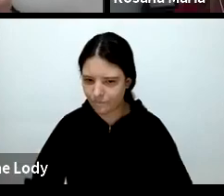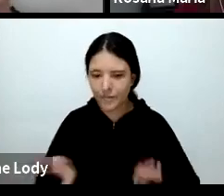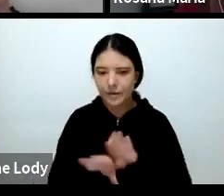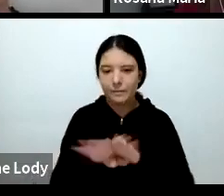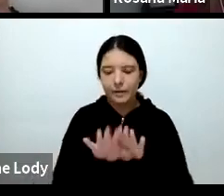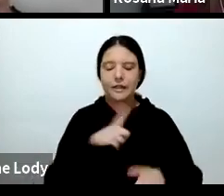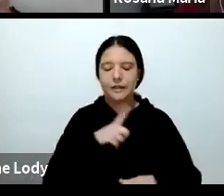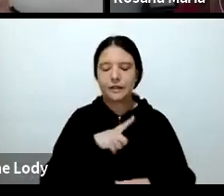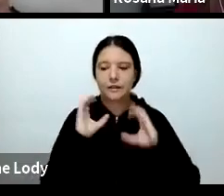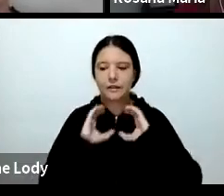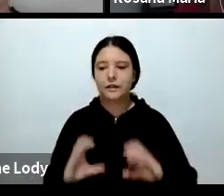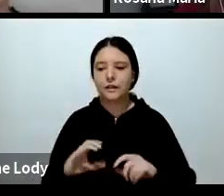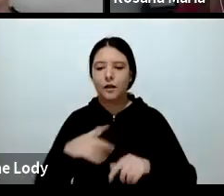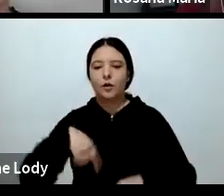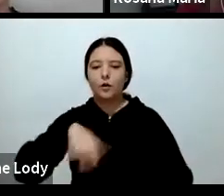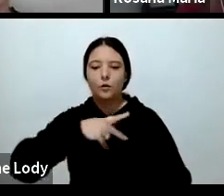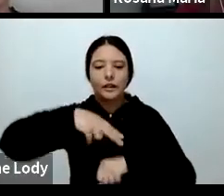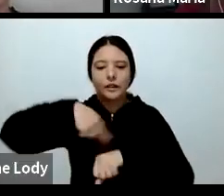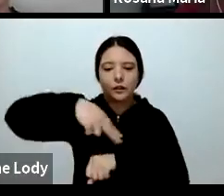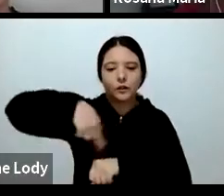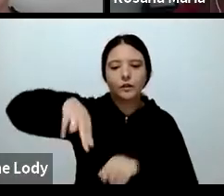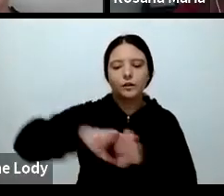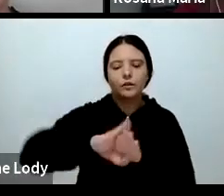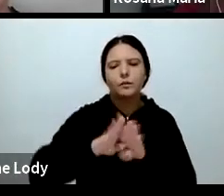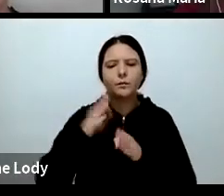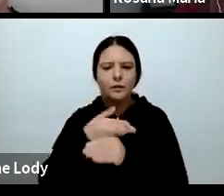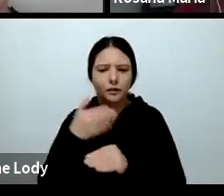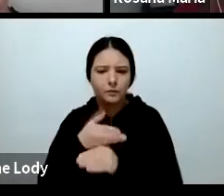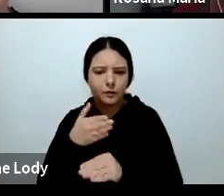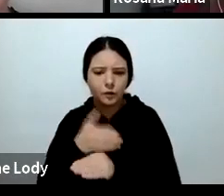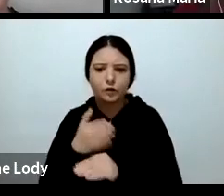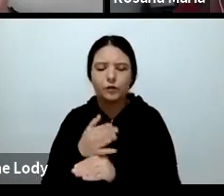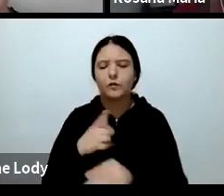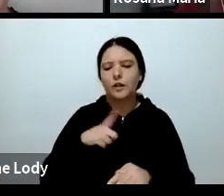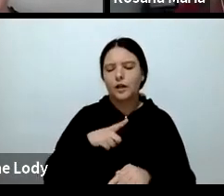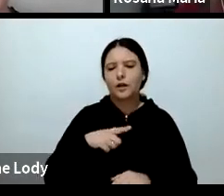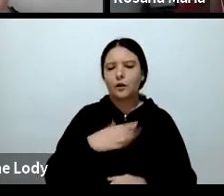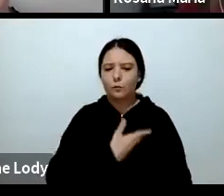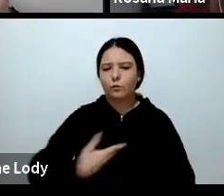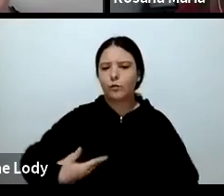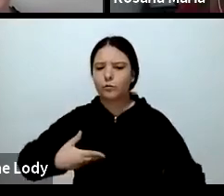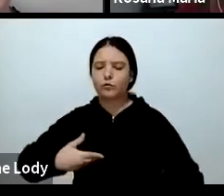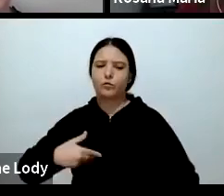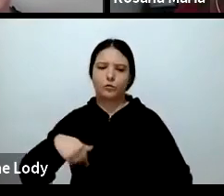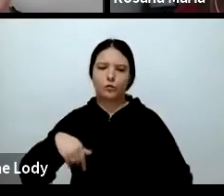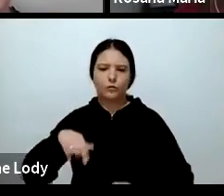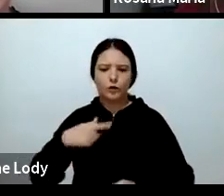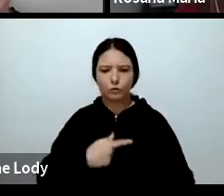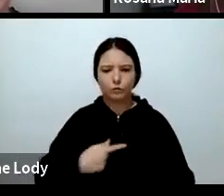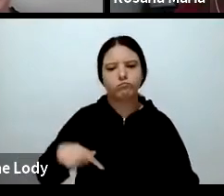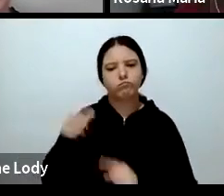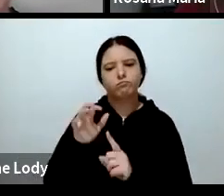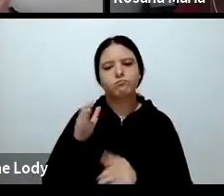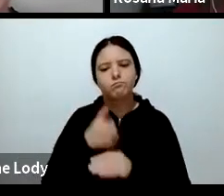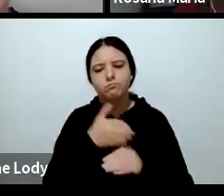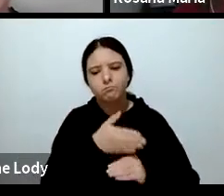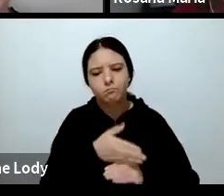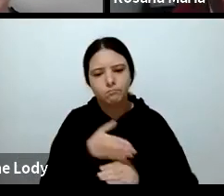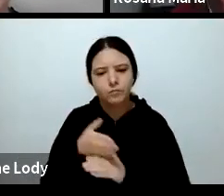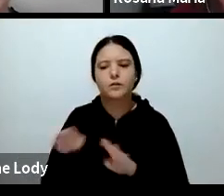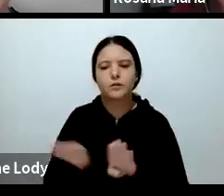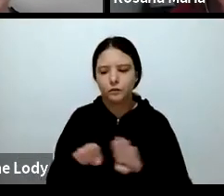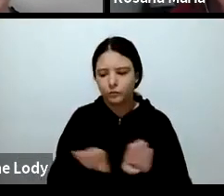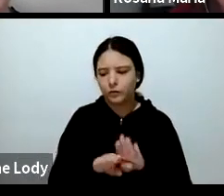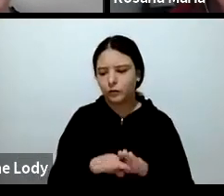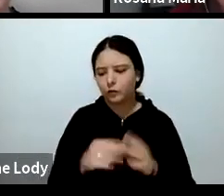que é a cidadania nacional, a cidadania participativa, o envolvimento público, né? E a mesma coisa em relação à questão,